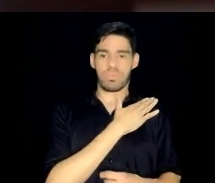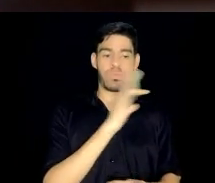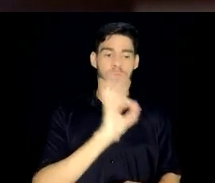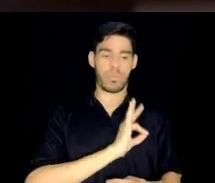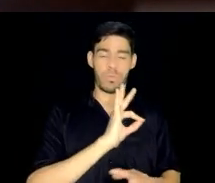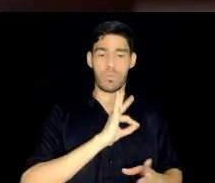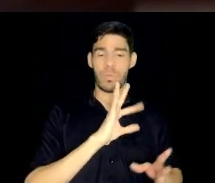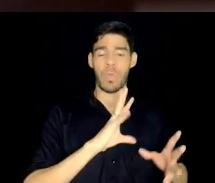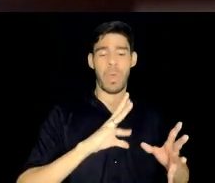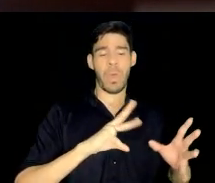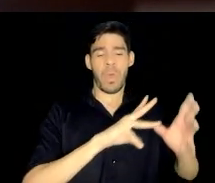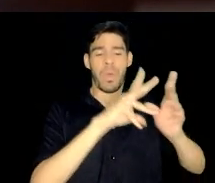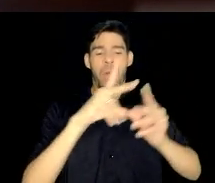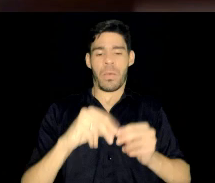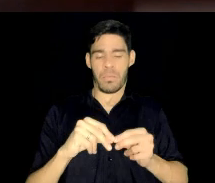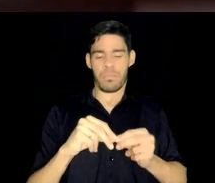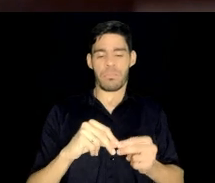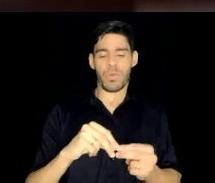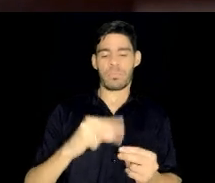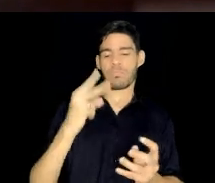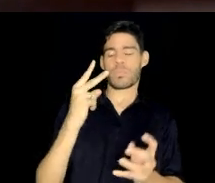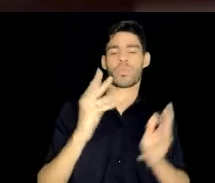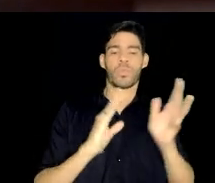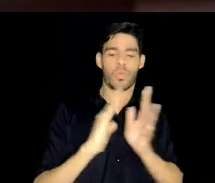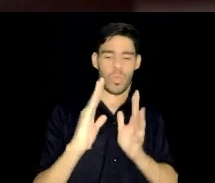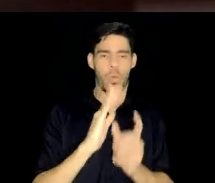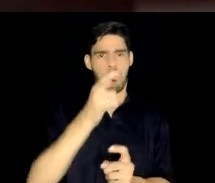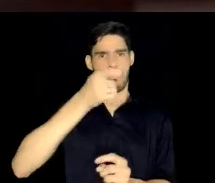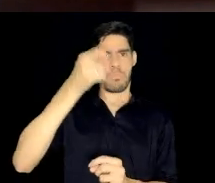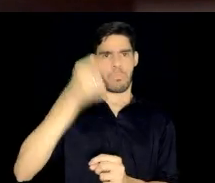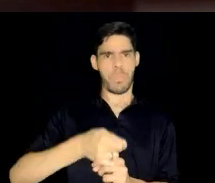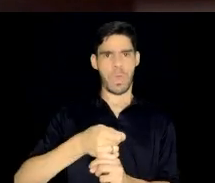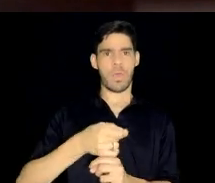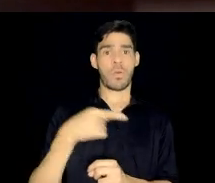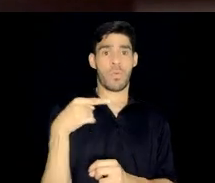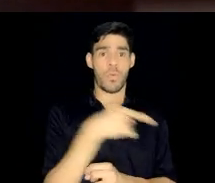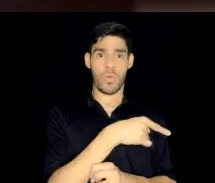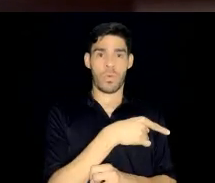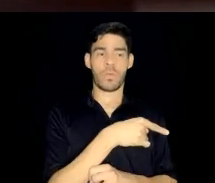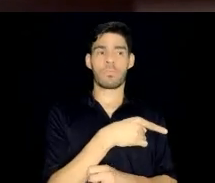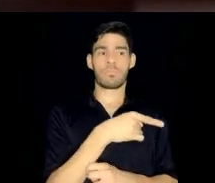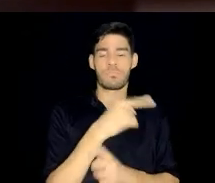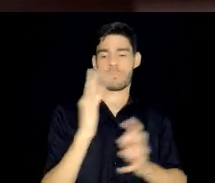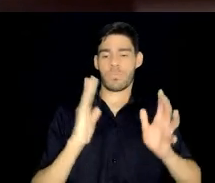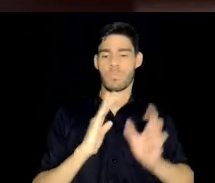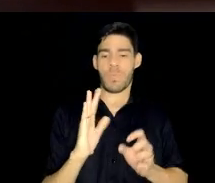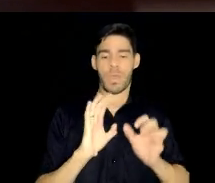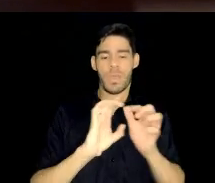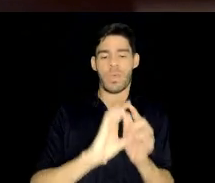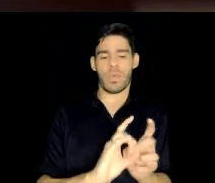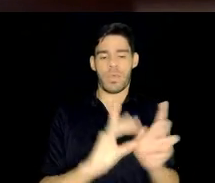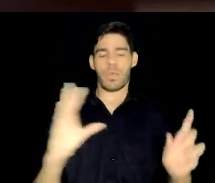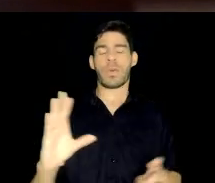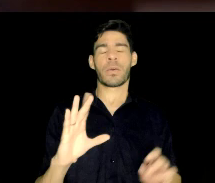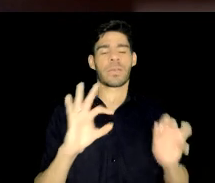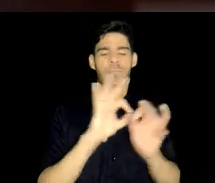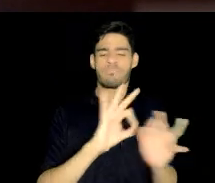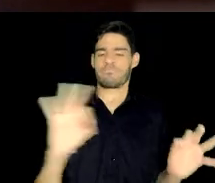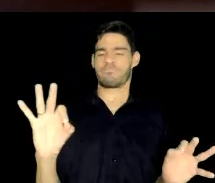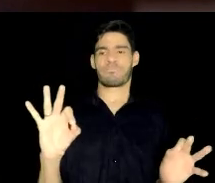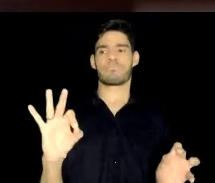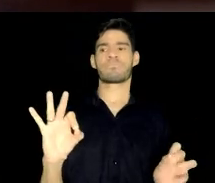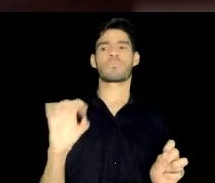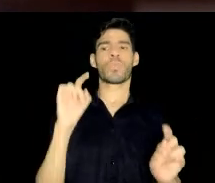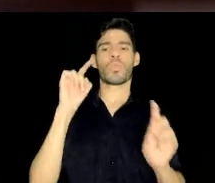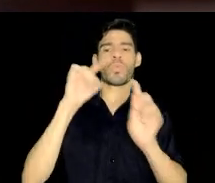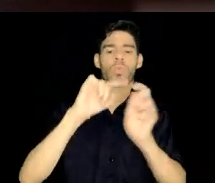das autoridades policiais, de todos, em um período de ditadura. Esta vem em um período de democracia